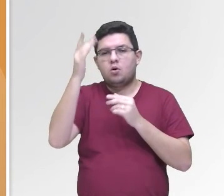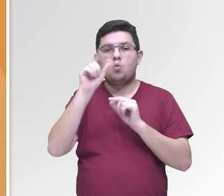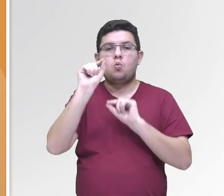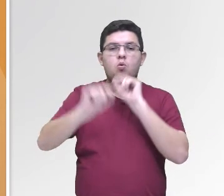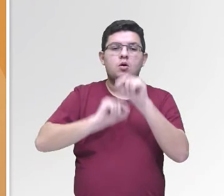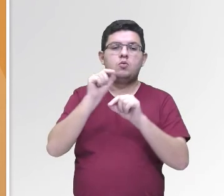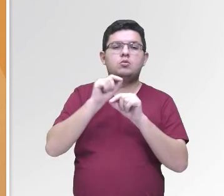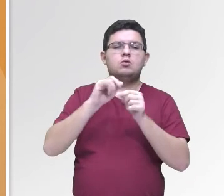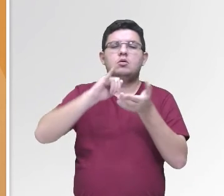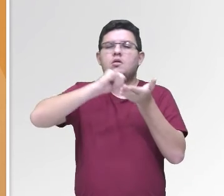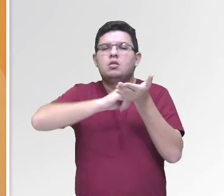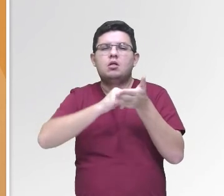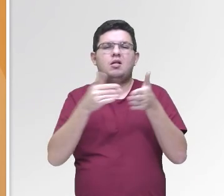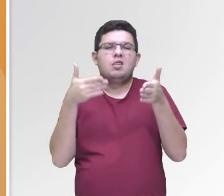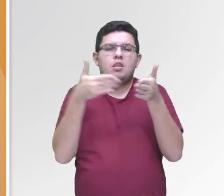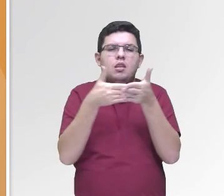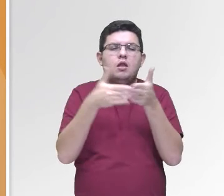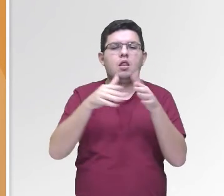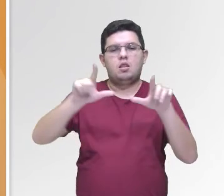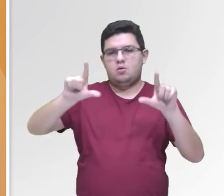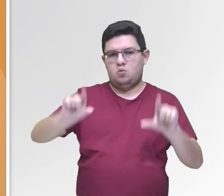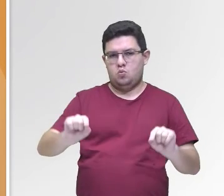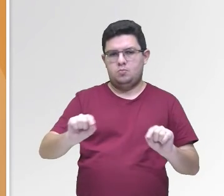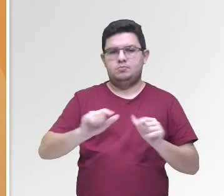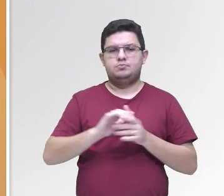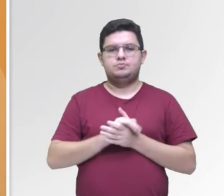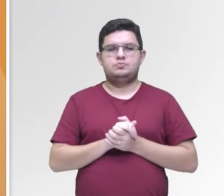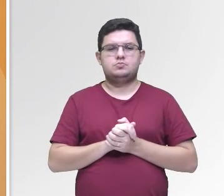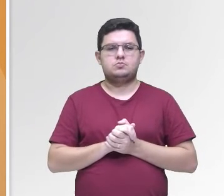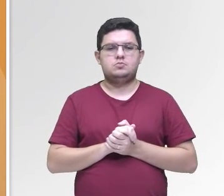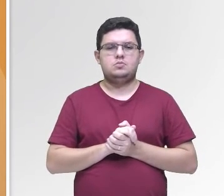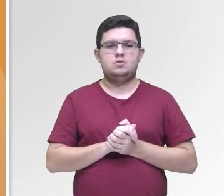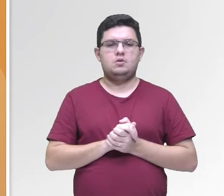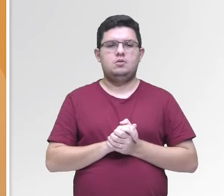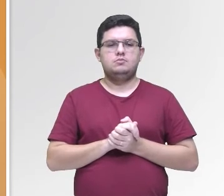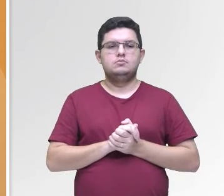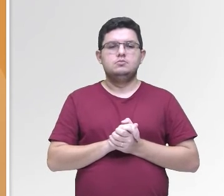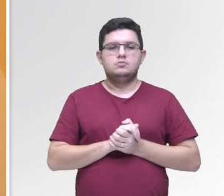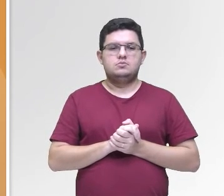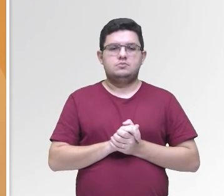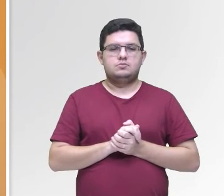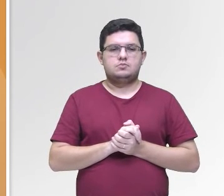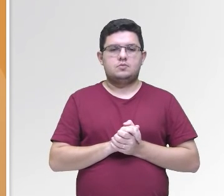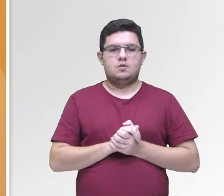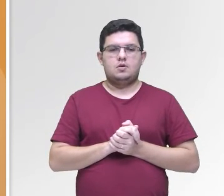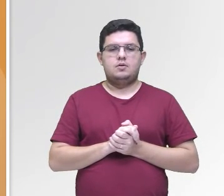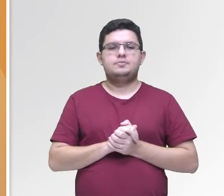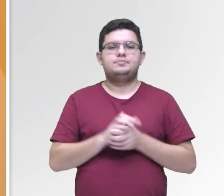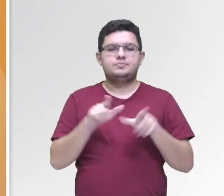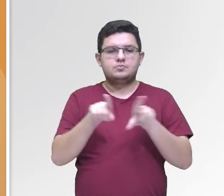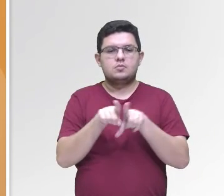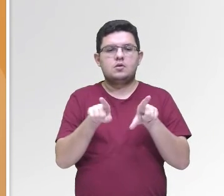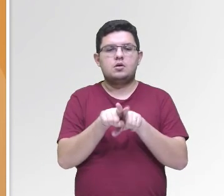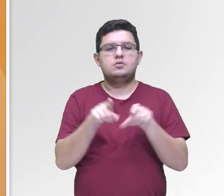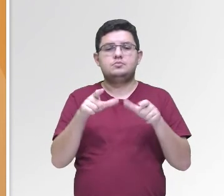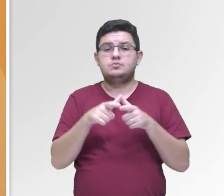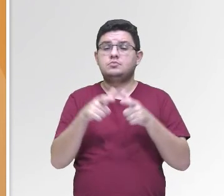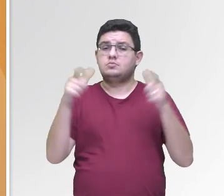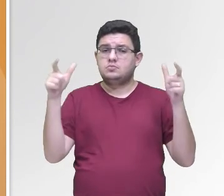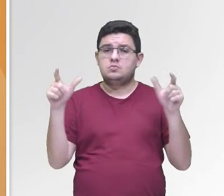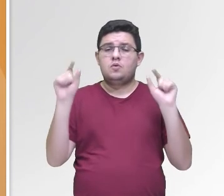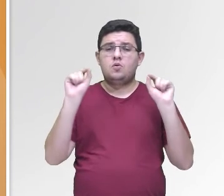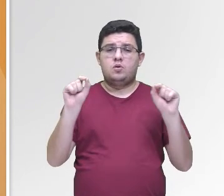tantas barreiras alfandegárias. Tá? No neoliberalismo, houve a expansão das corporações